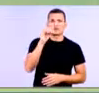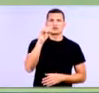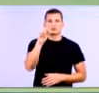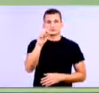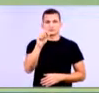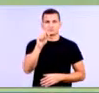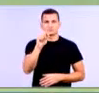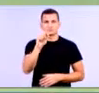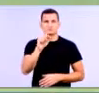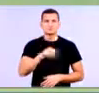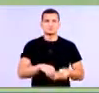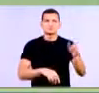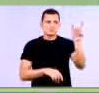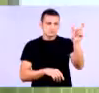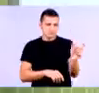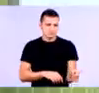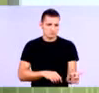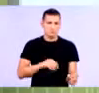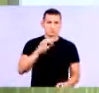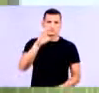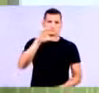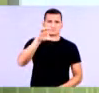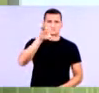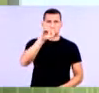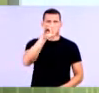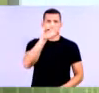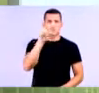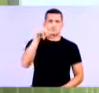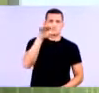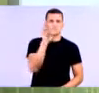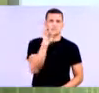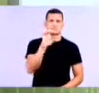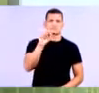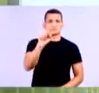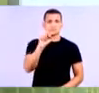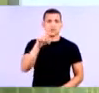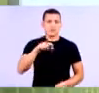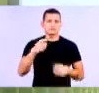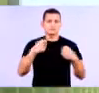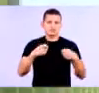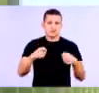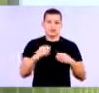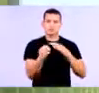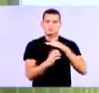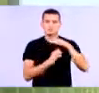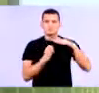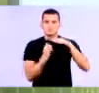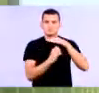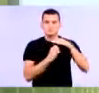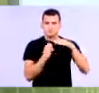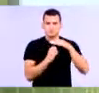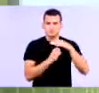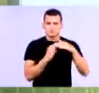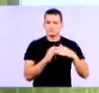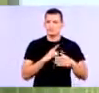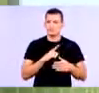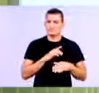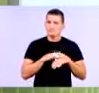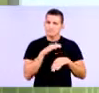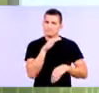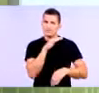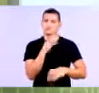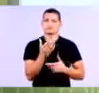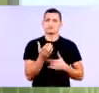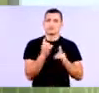Então, os dados de clientes são necessários para que a empresa, né, gere mais